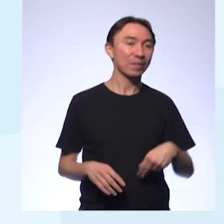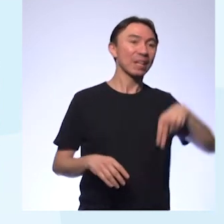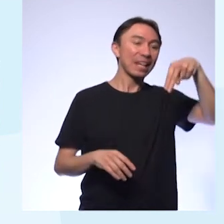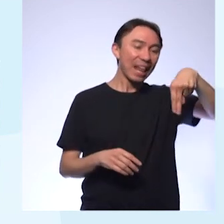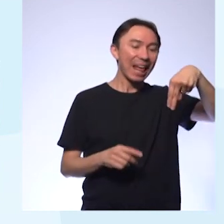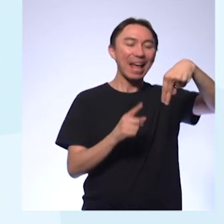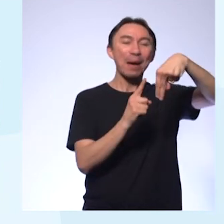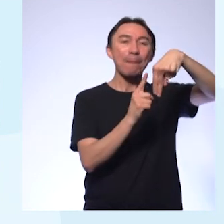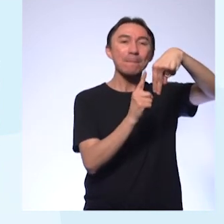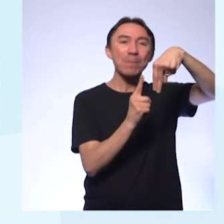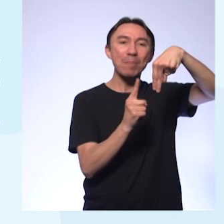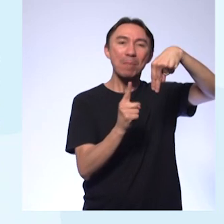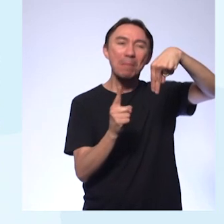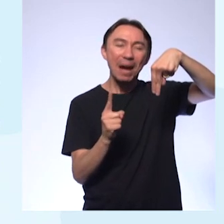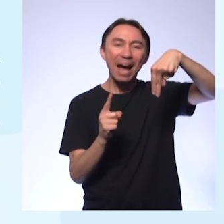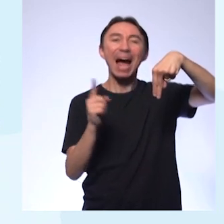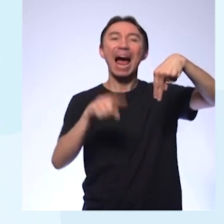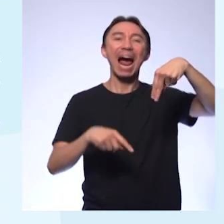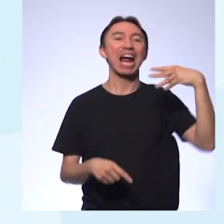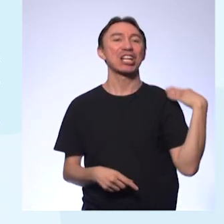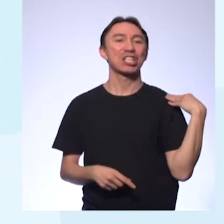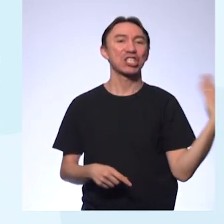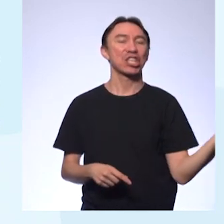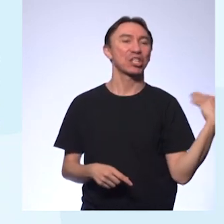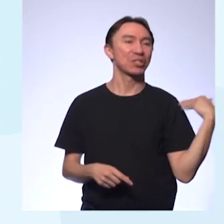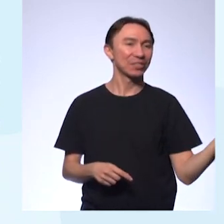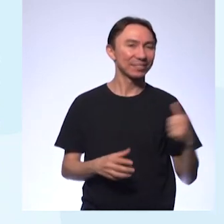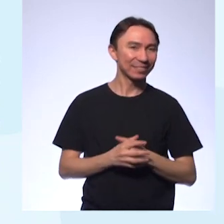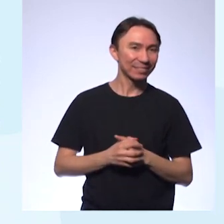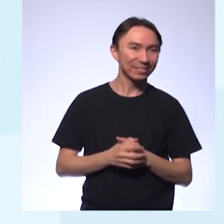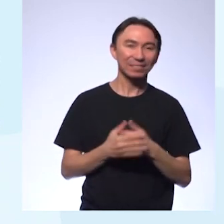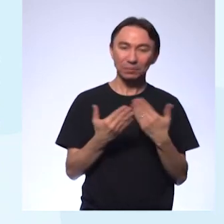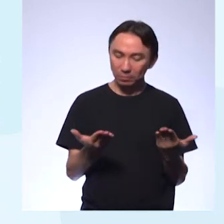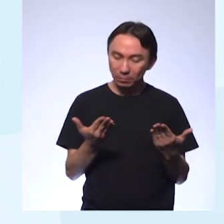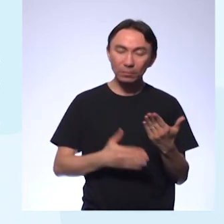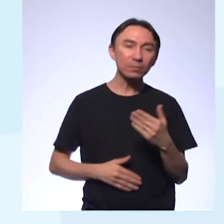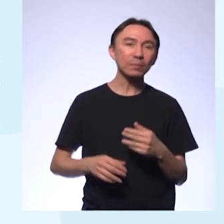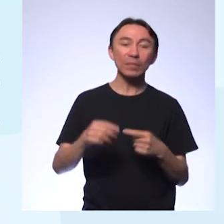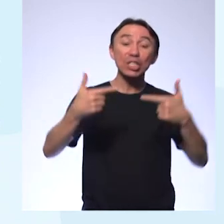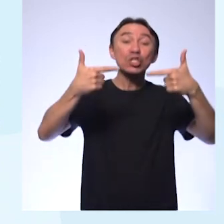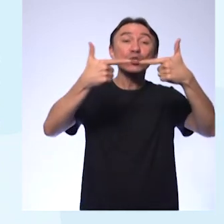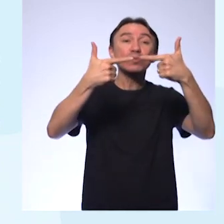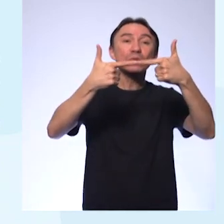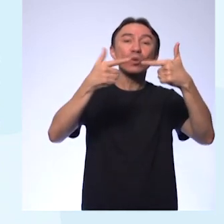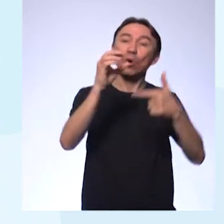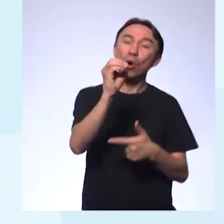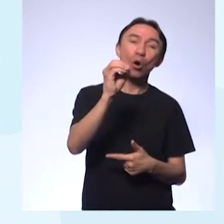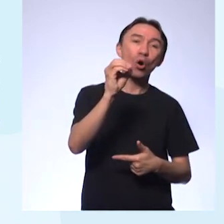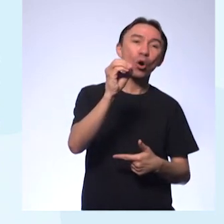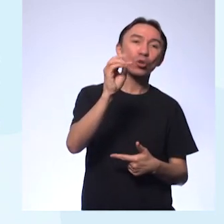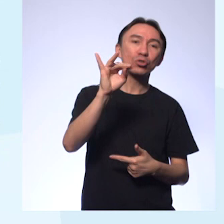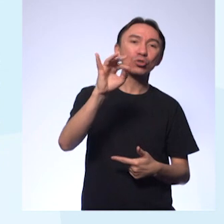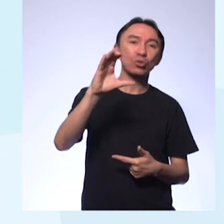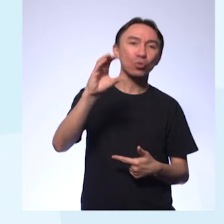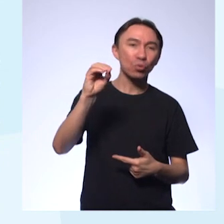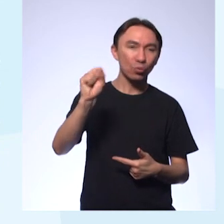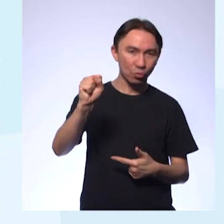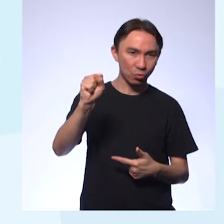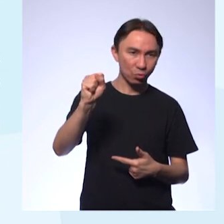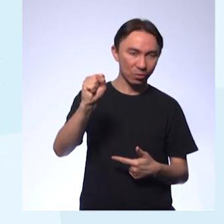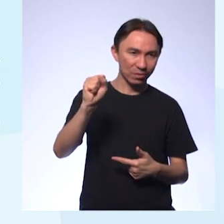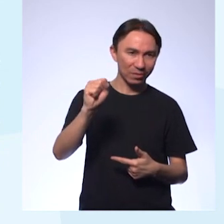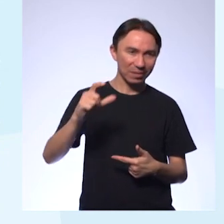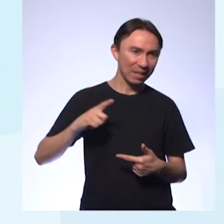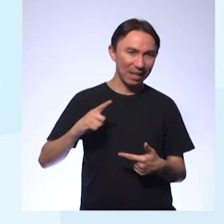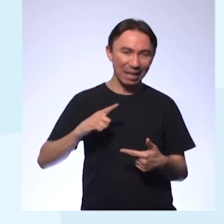esquerdo. Então, nós falamos que esses aí são isômeros ópticos, tá ok? E eles não variam em relação à sua